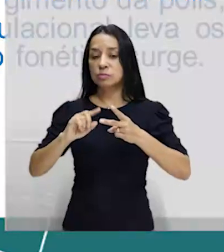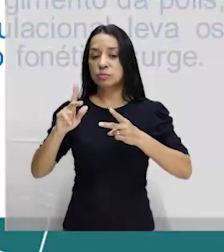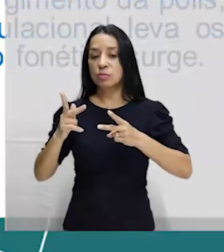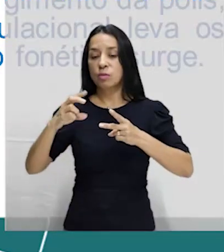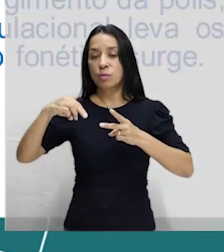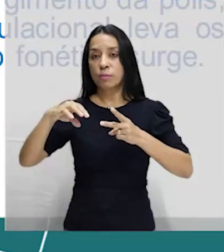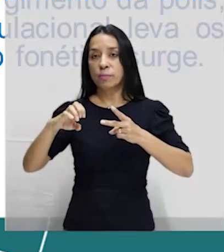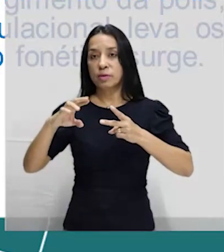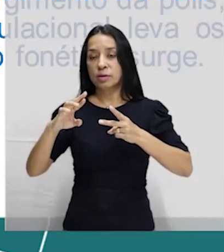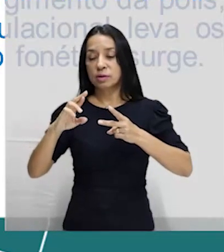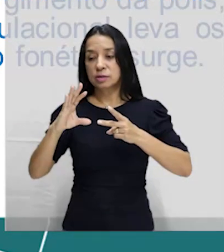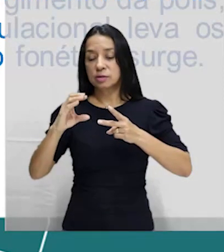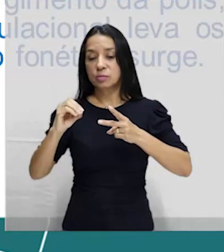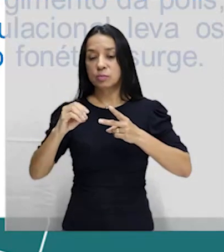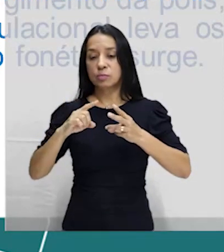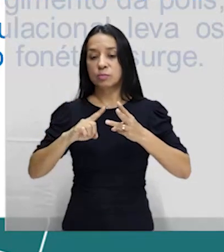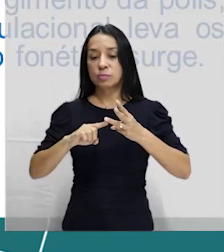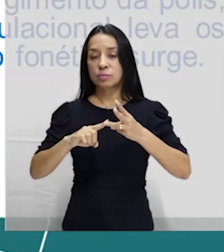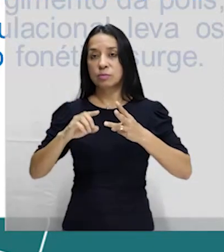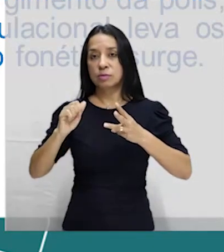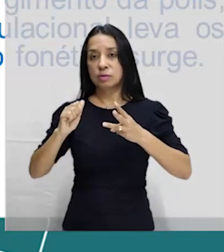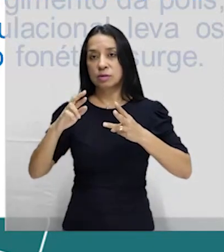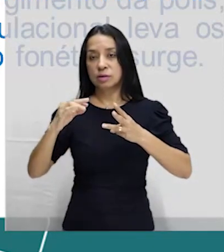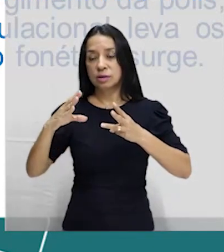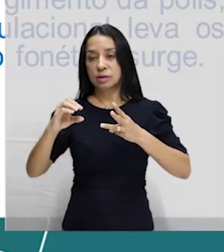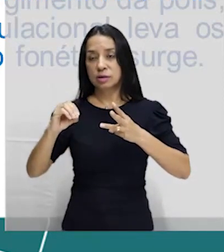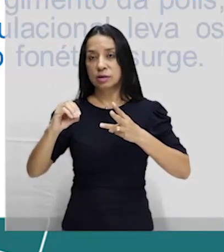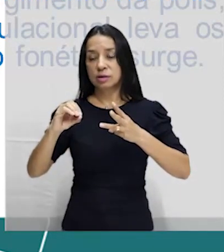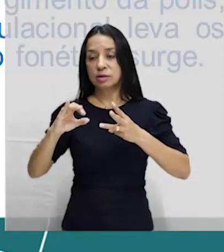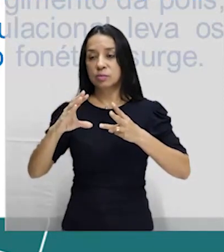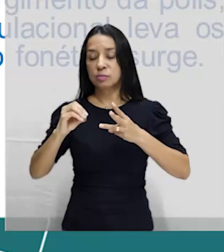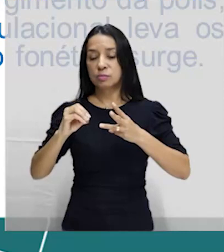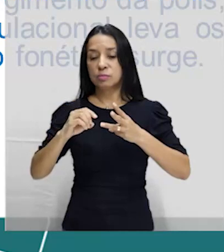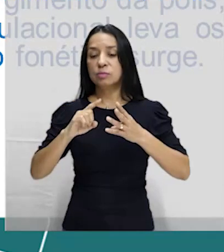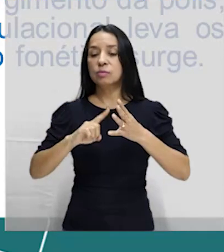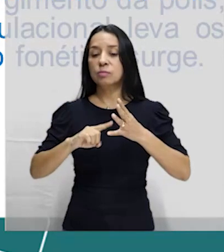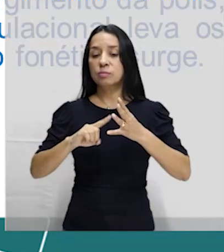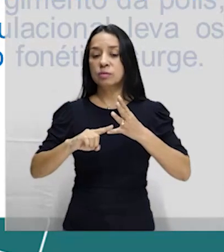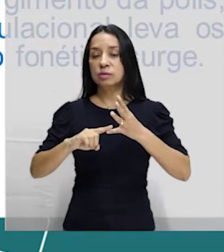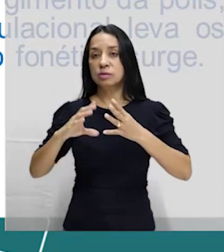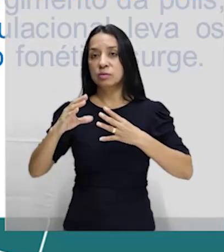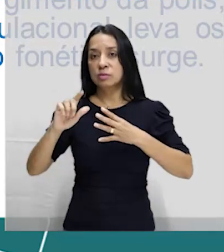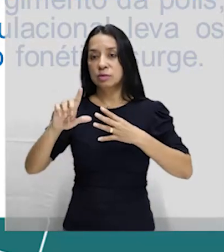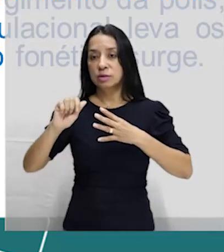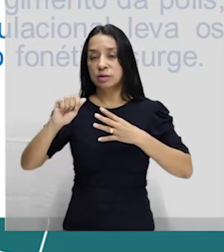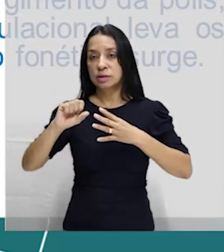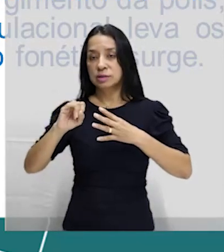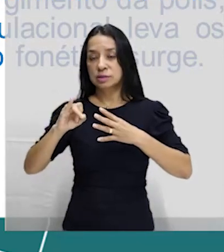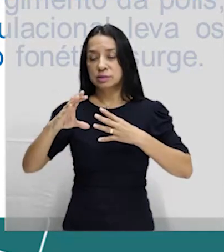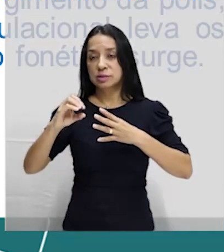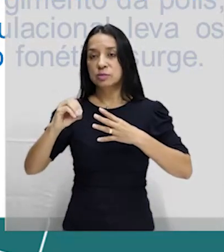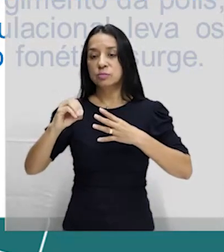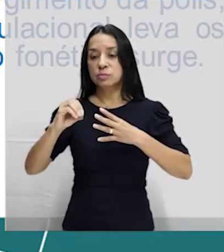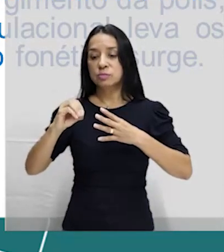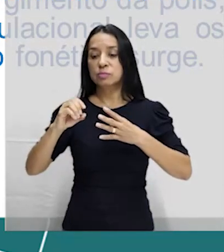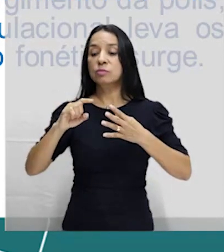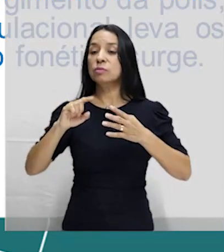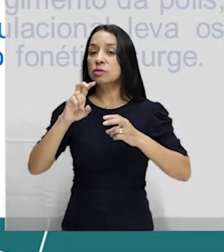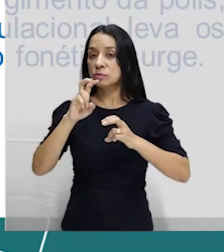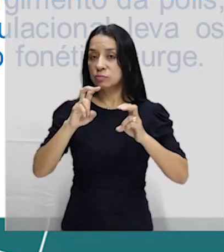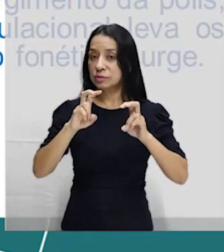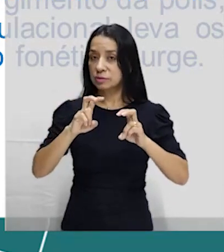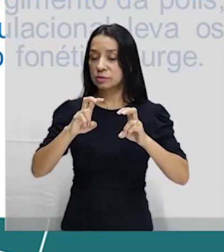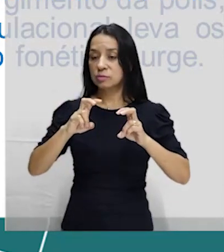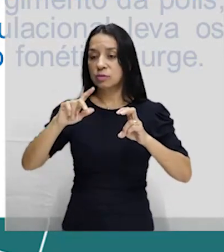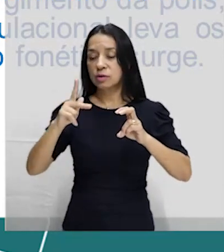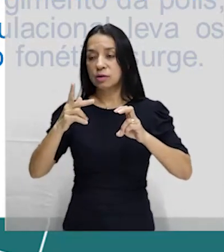período arcaico, o período clássico e o período helenístico. Essas 5